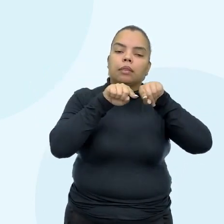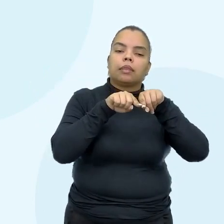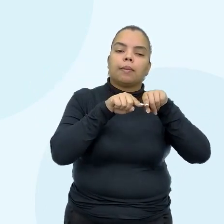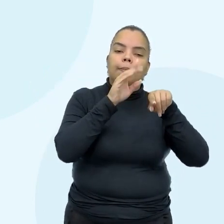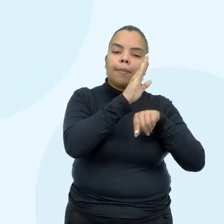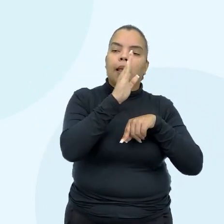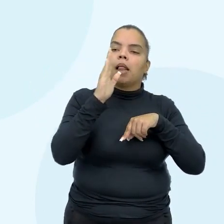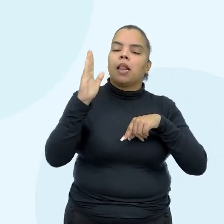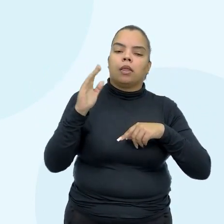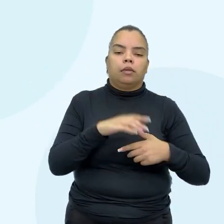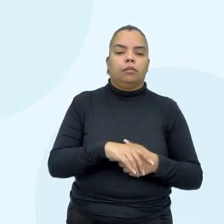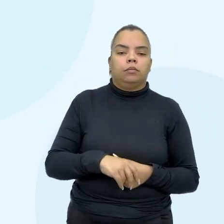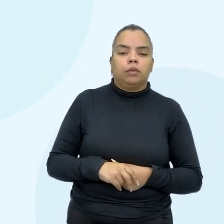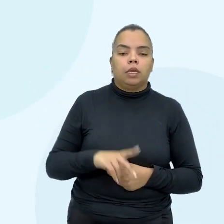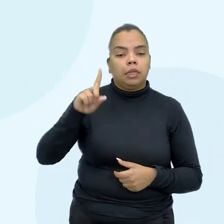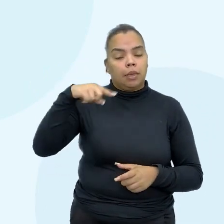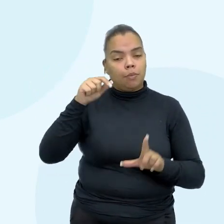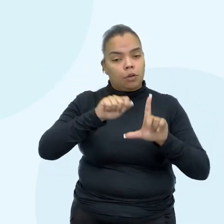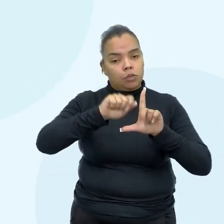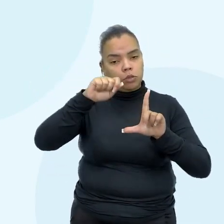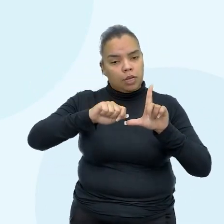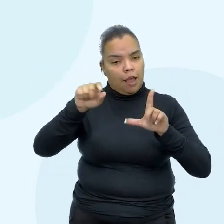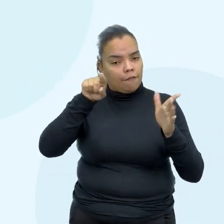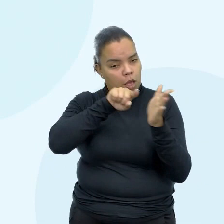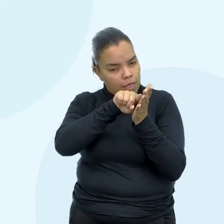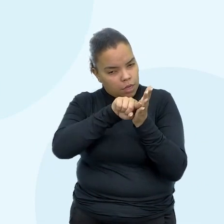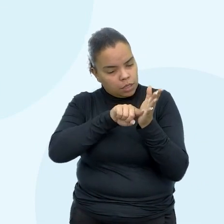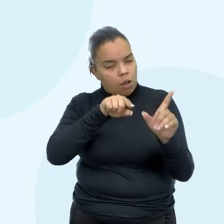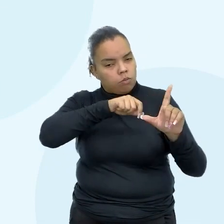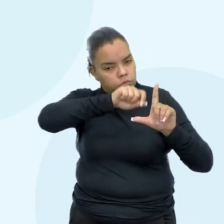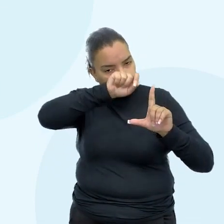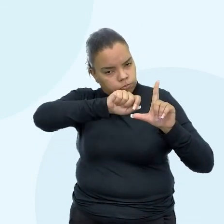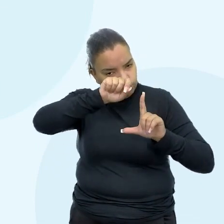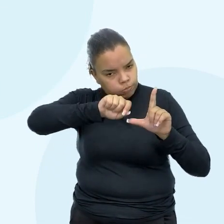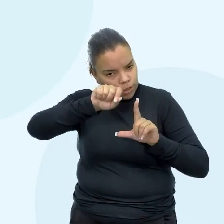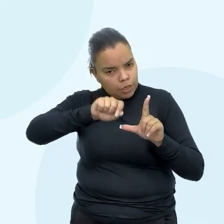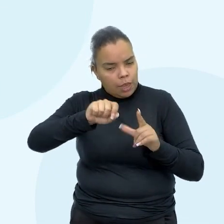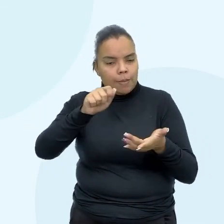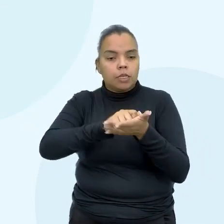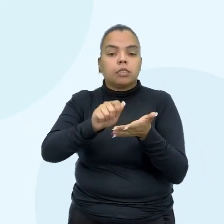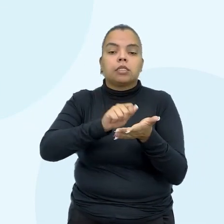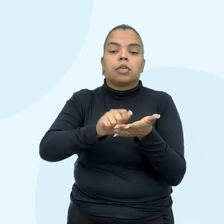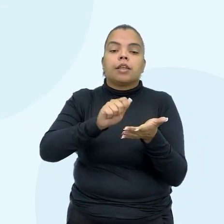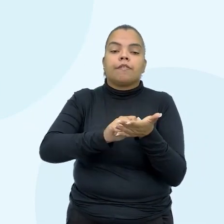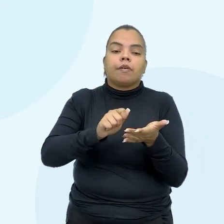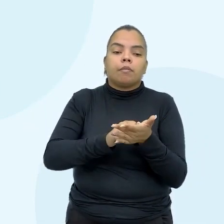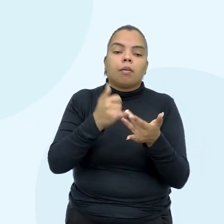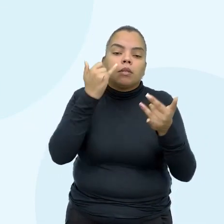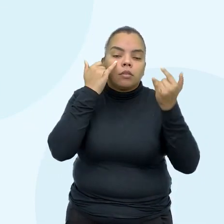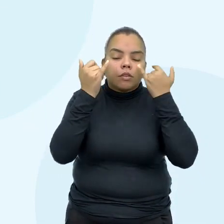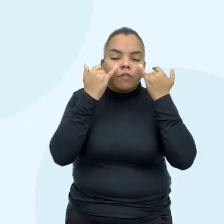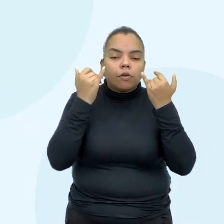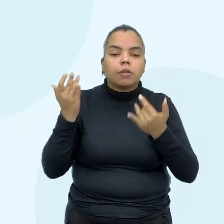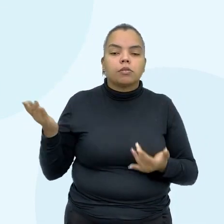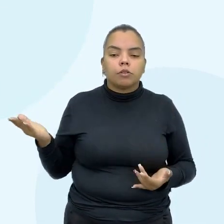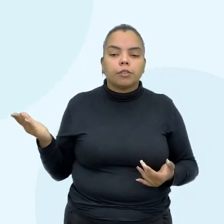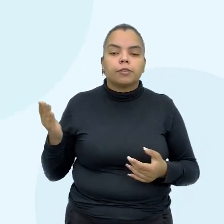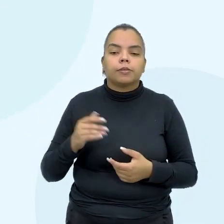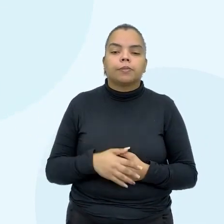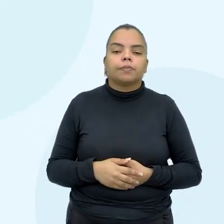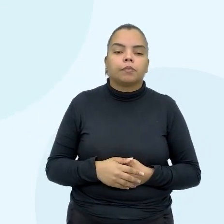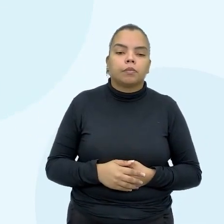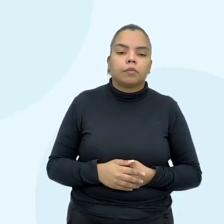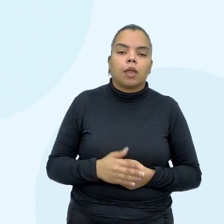né, construir um gráfico e analisando o gráfico, escrever a lei de formação, tá? Aí o Mão